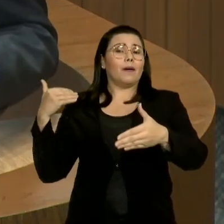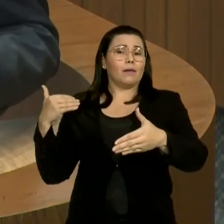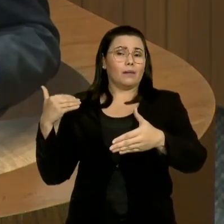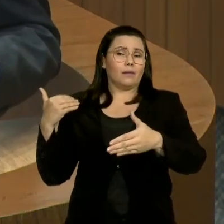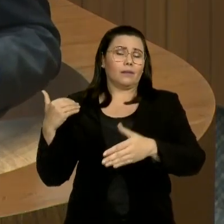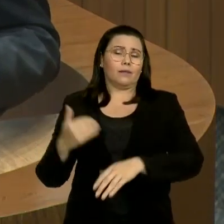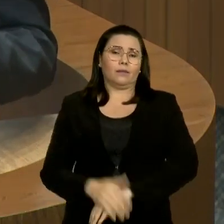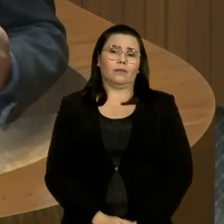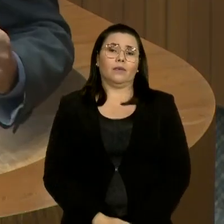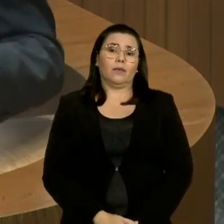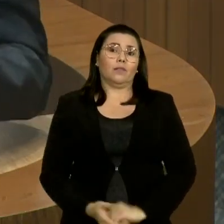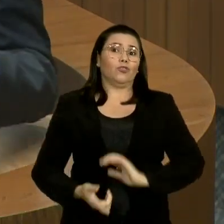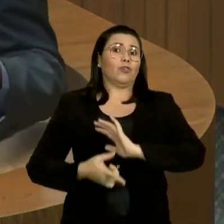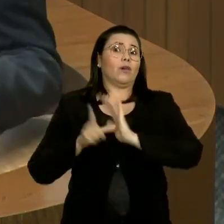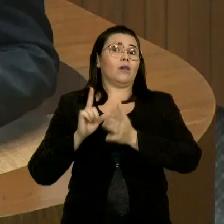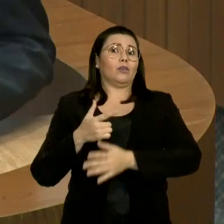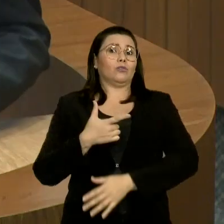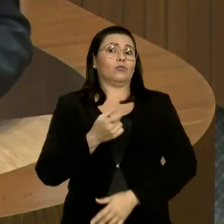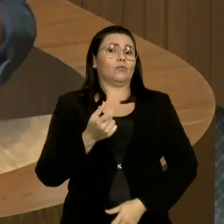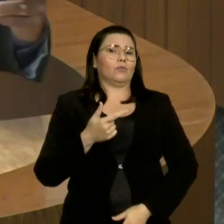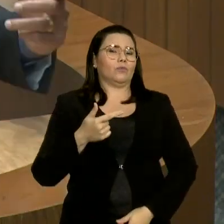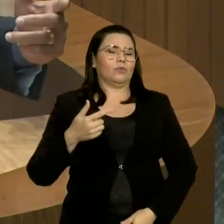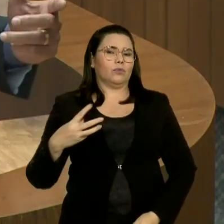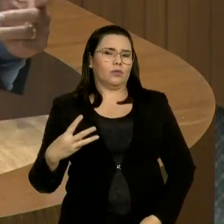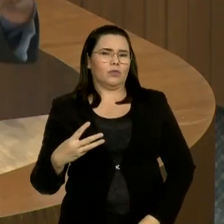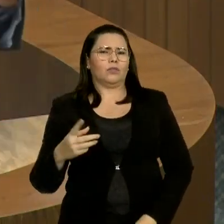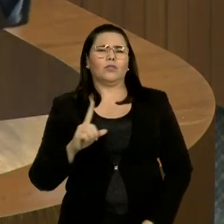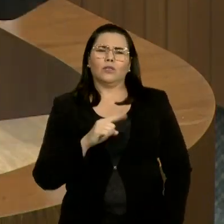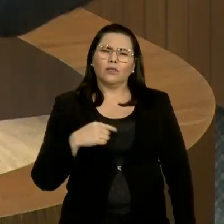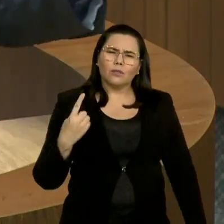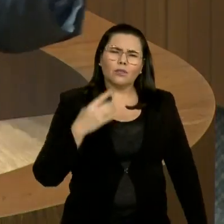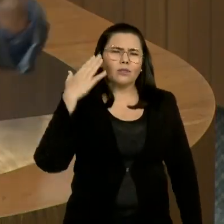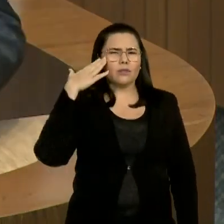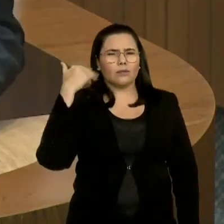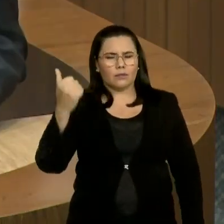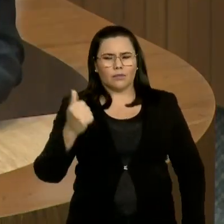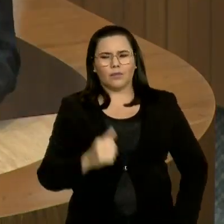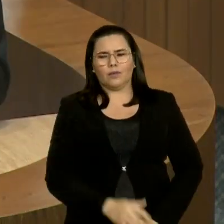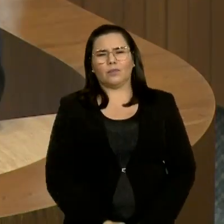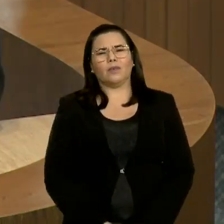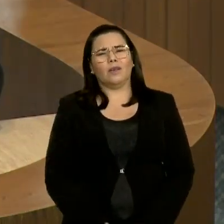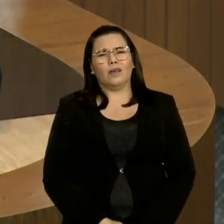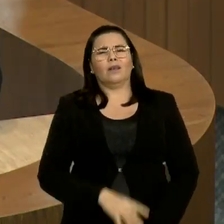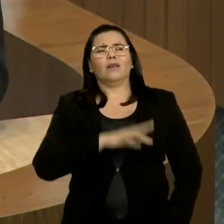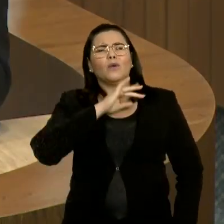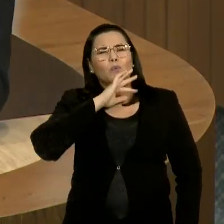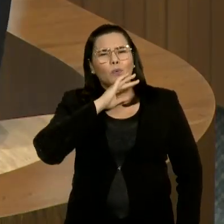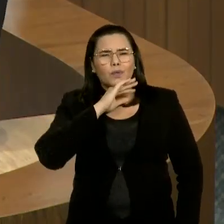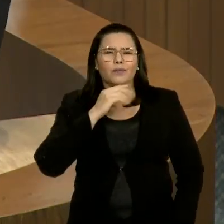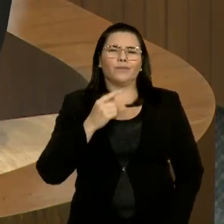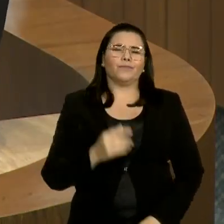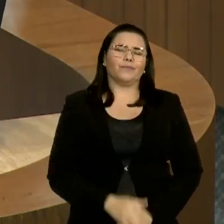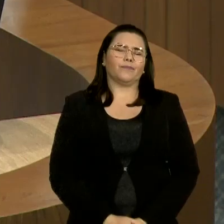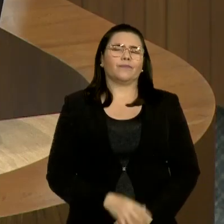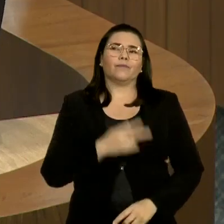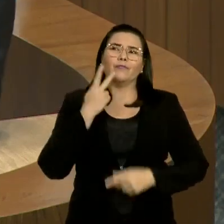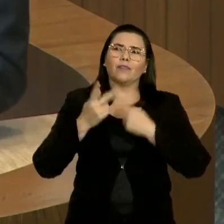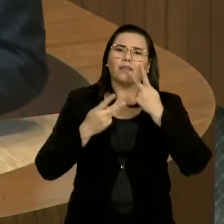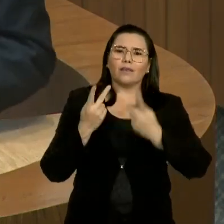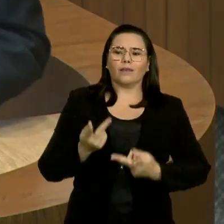providências é bem sabido por nós todos e por isso que é ruim trazer esse tipo de tema aqui e para que a gente